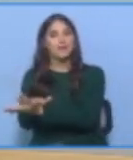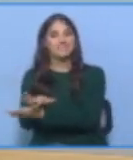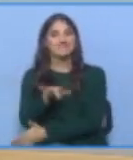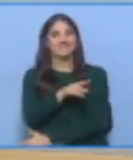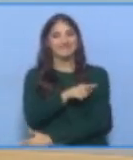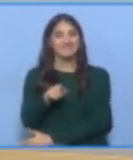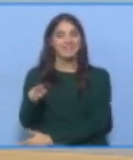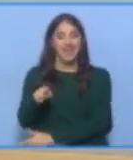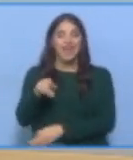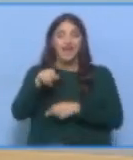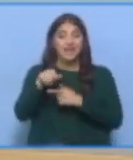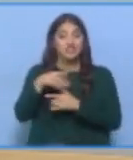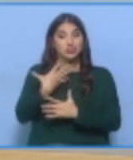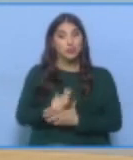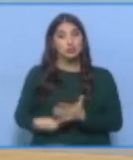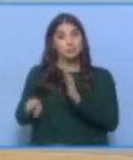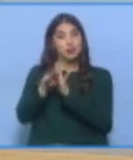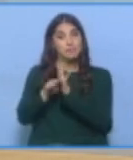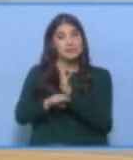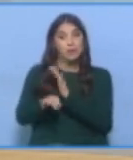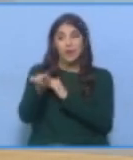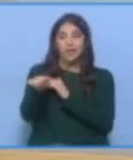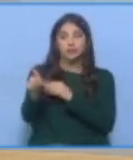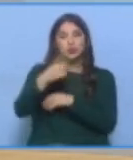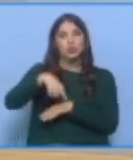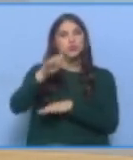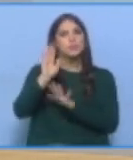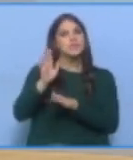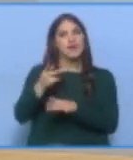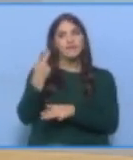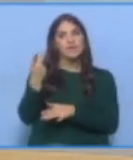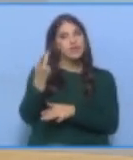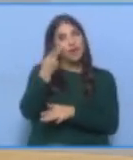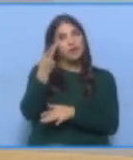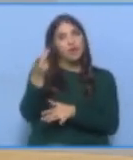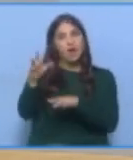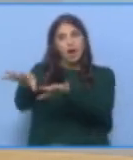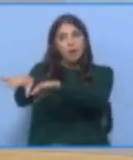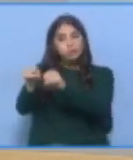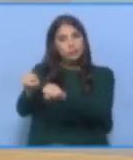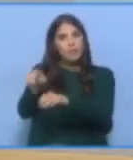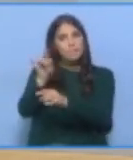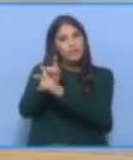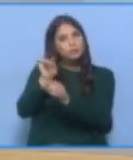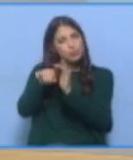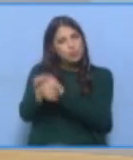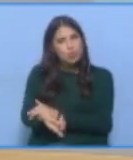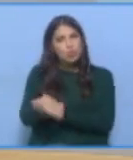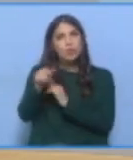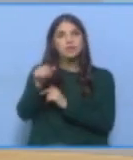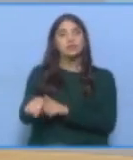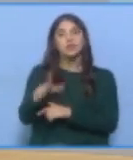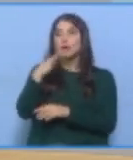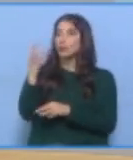da programação até significa isto. Não é? Nós temos de agarrar a vida por dentro. E ele é este exemplo de vida e de fé, de